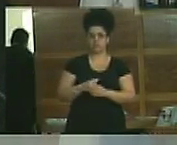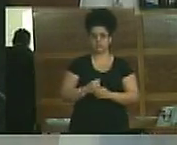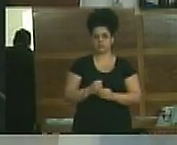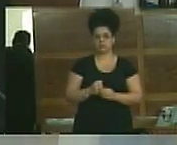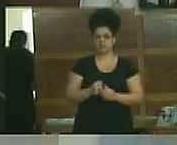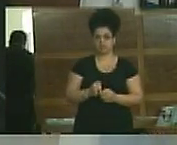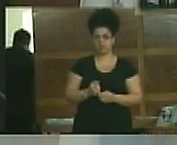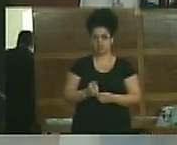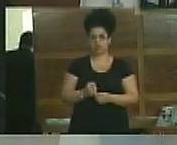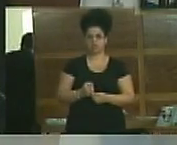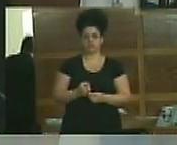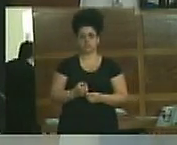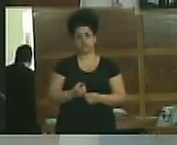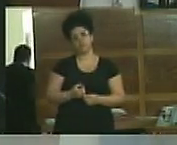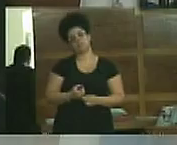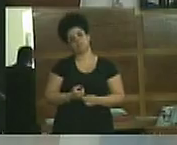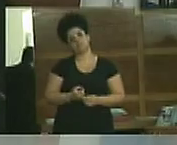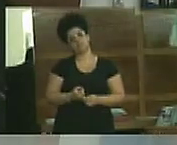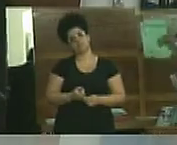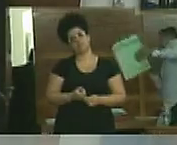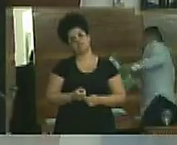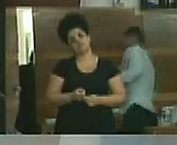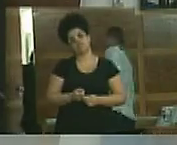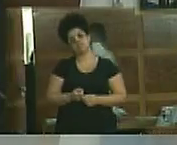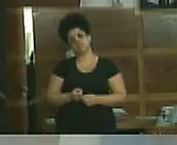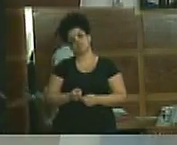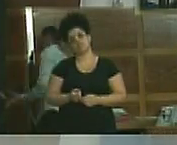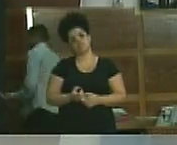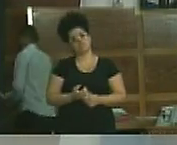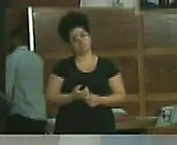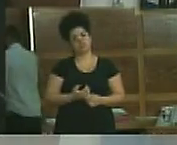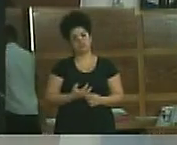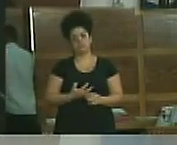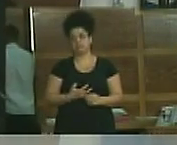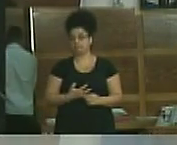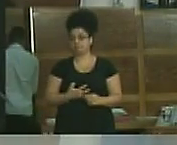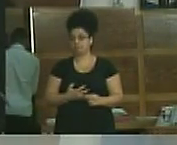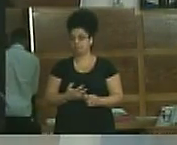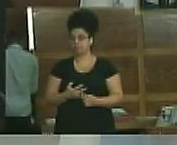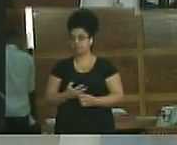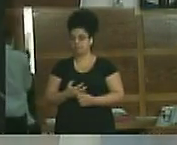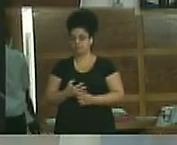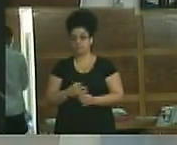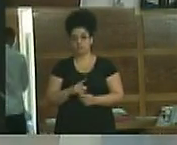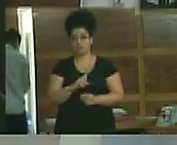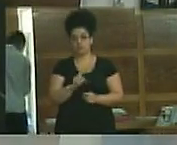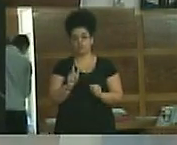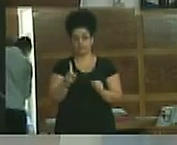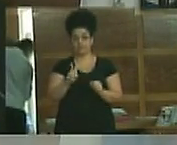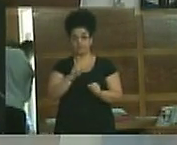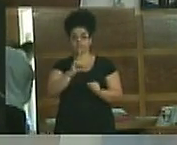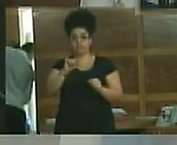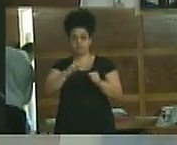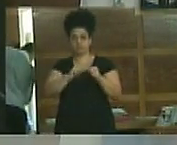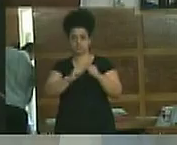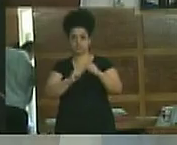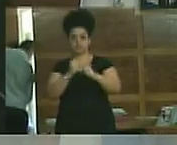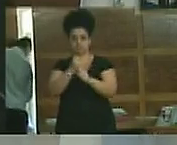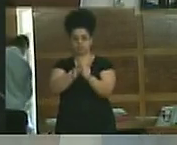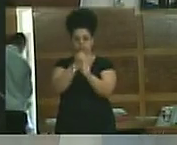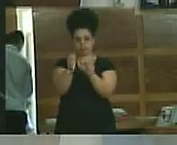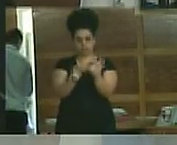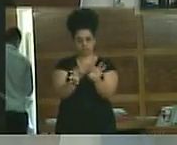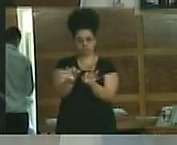Belém, que dá acesso do Belém para a Gamboinha. E ali vai ser feita, essa ponte vai ser construída